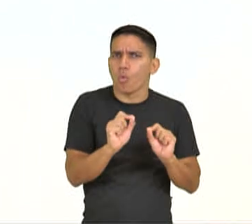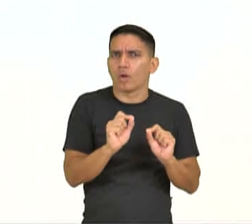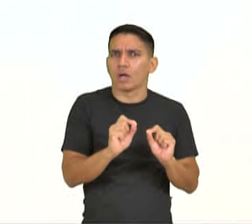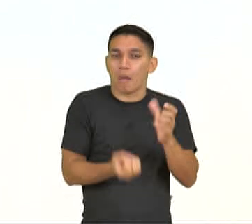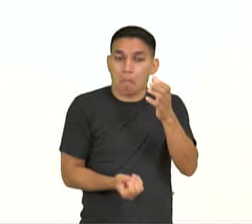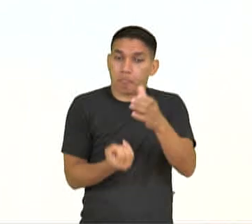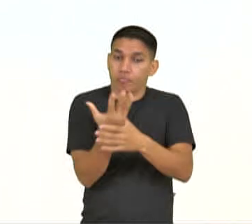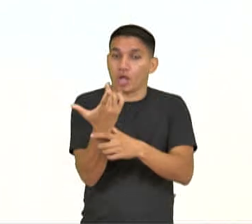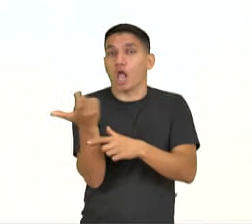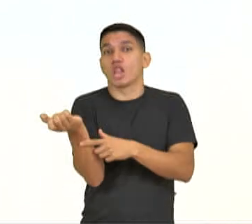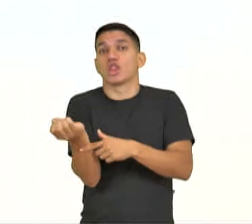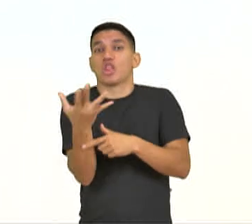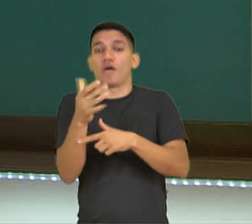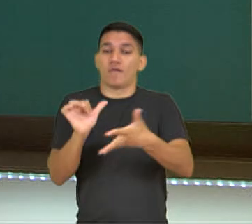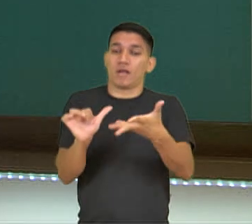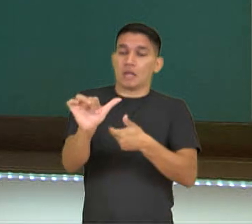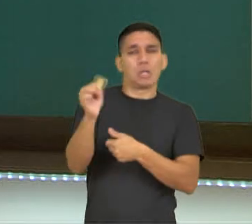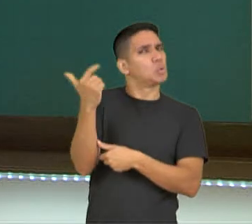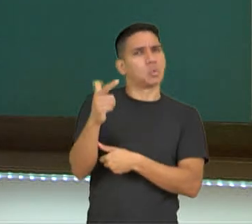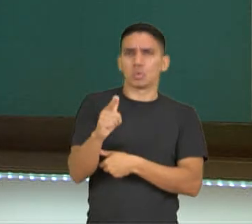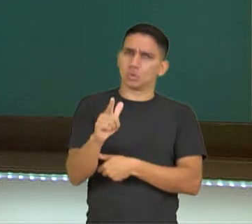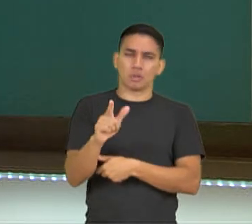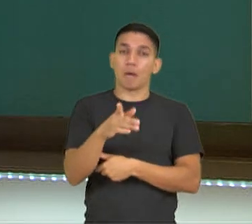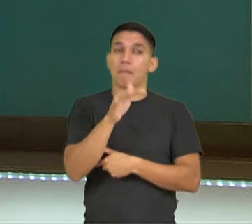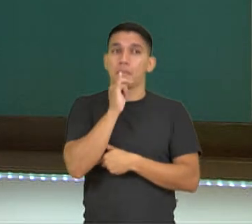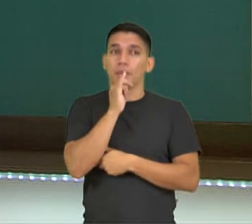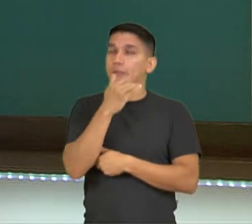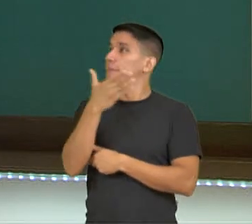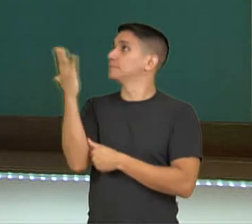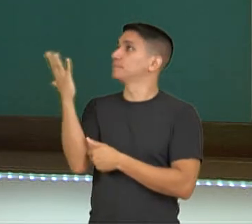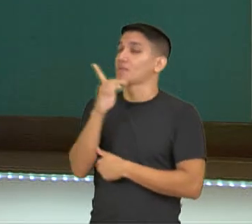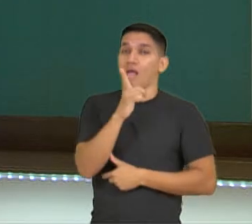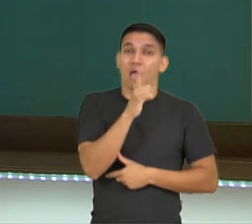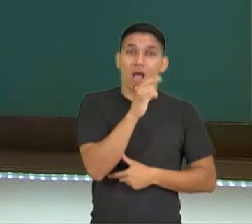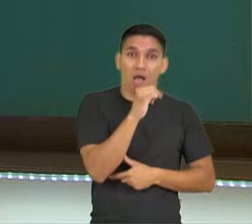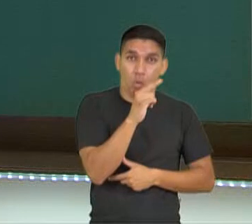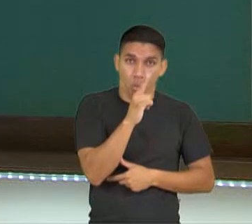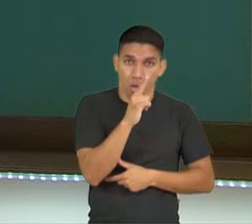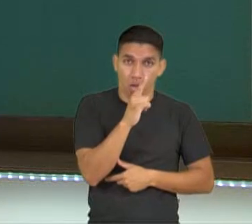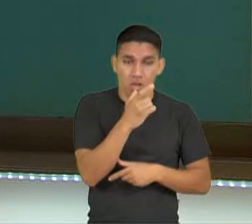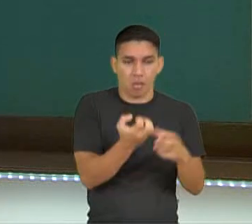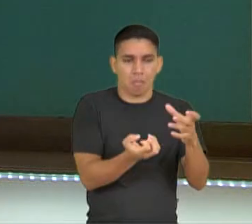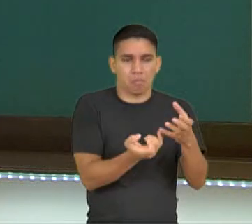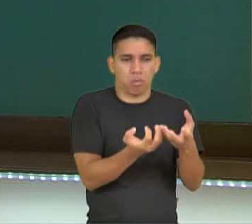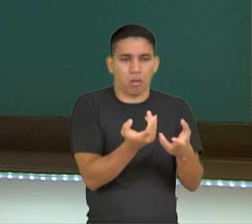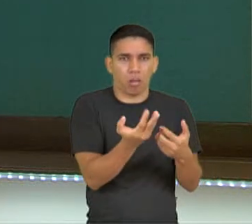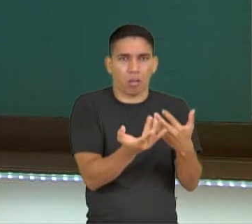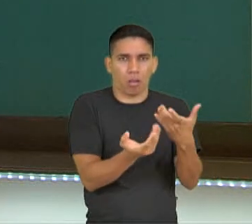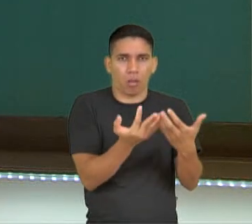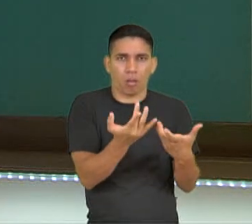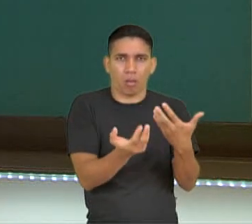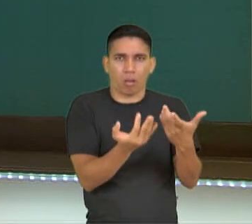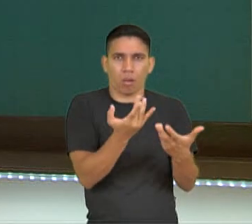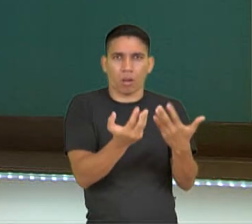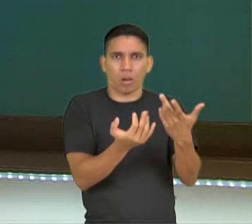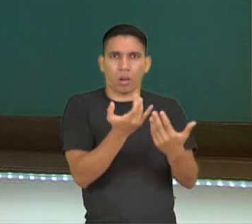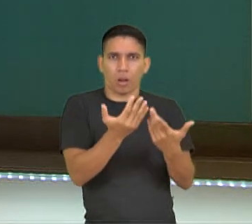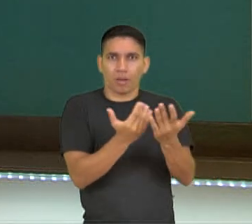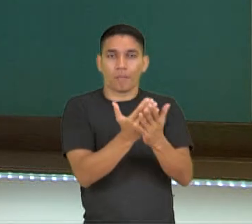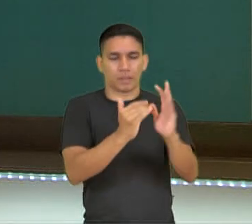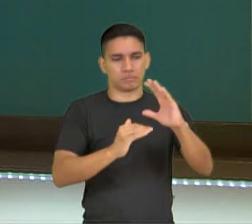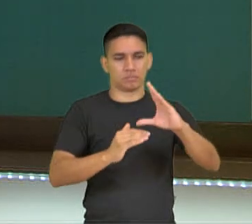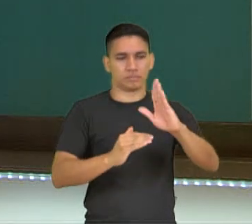de novas substâncias. Daí nós trazemos alguns exemplos, olha, a água fervendo. A água entrando em ebulição,